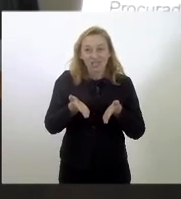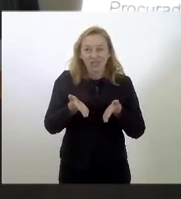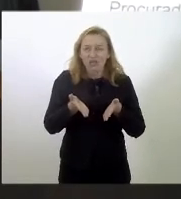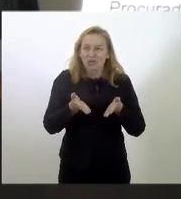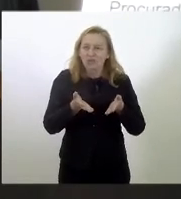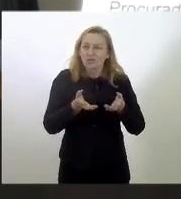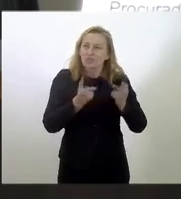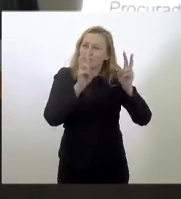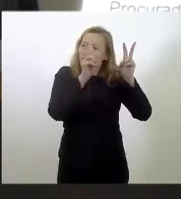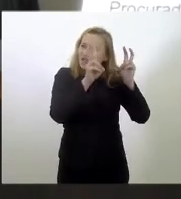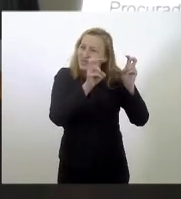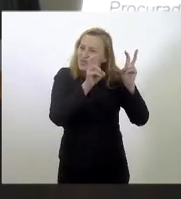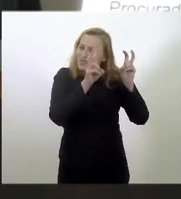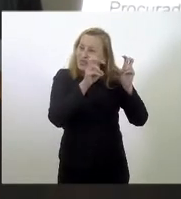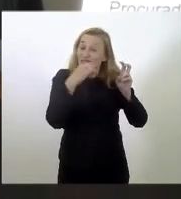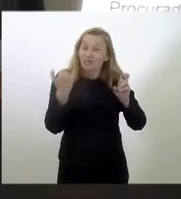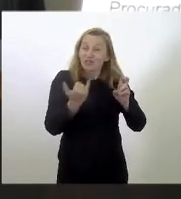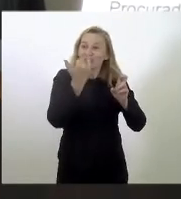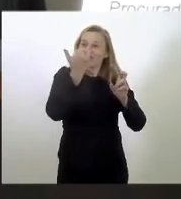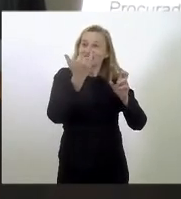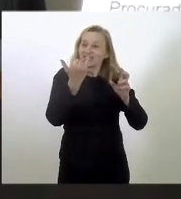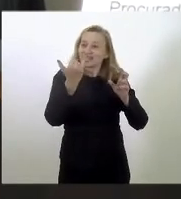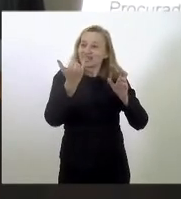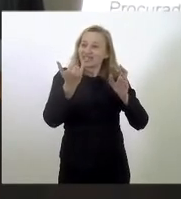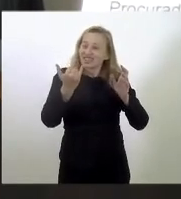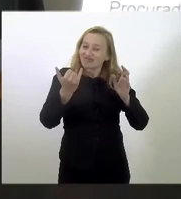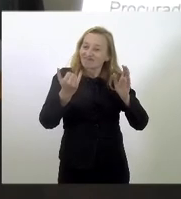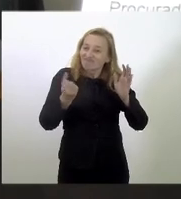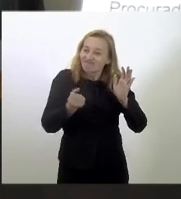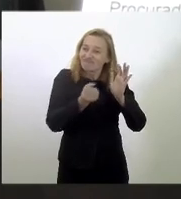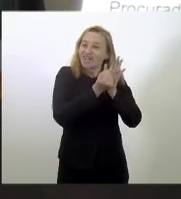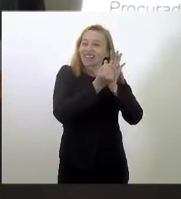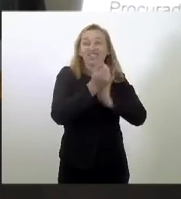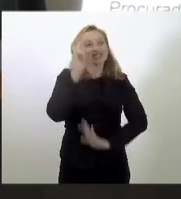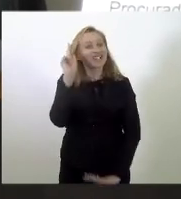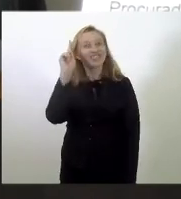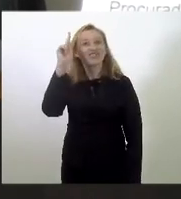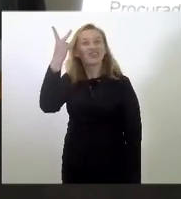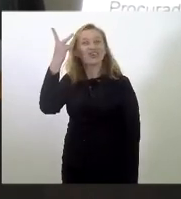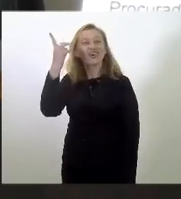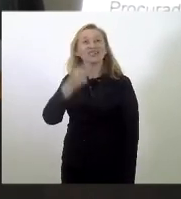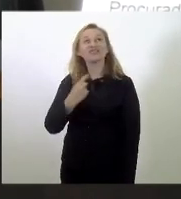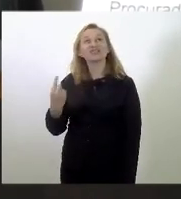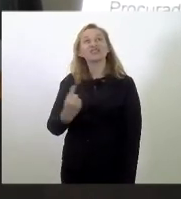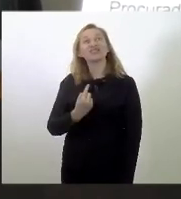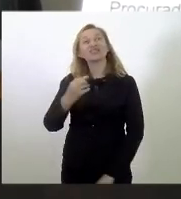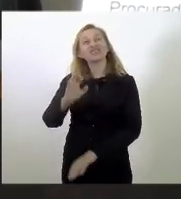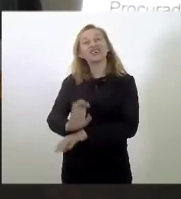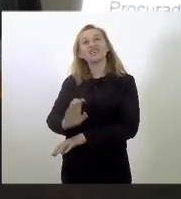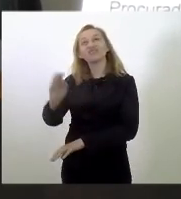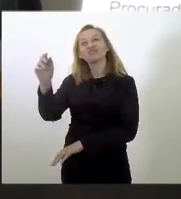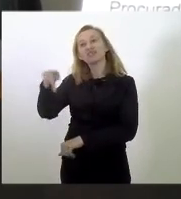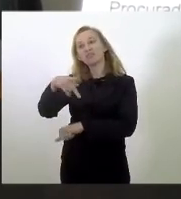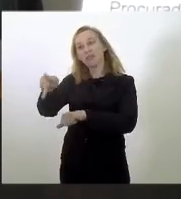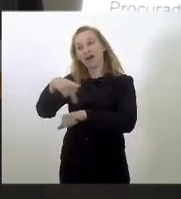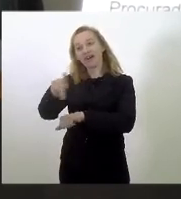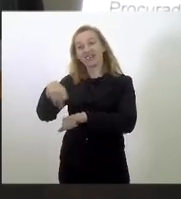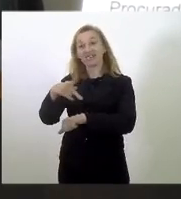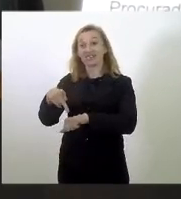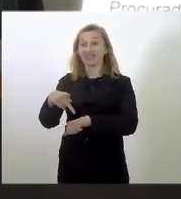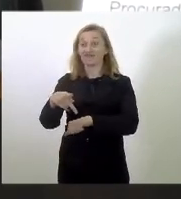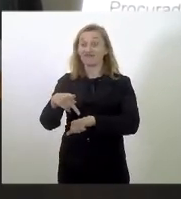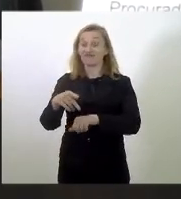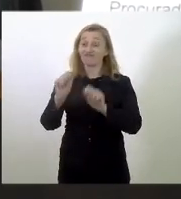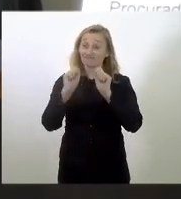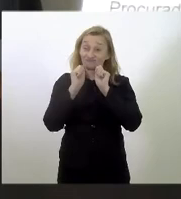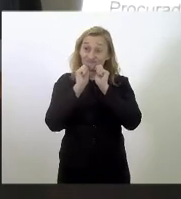importante, célebre da história do nosso Estado, da história do nosso país. A Assembleia